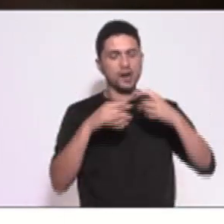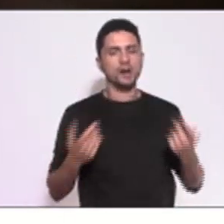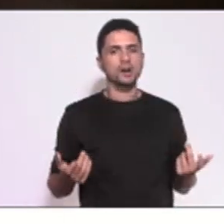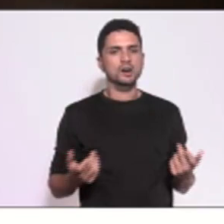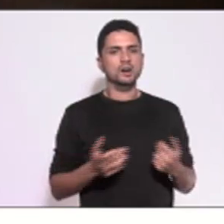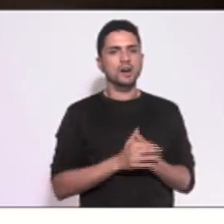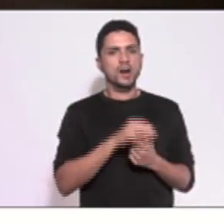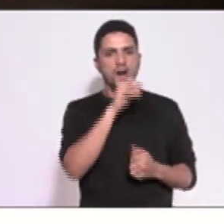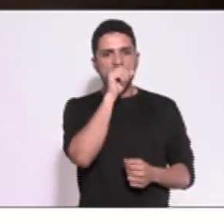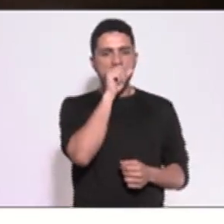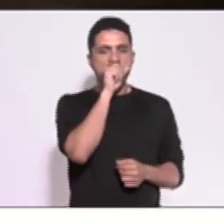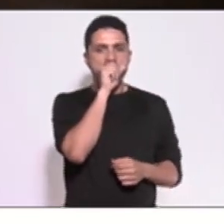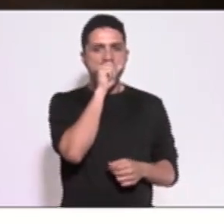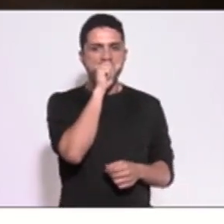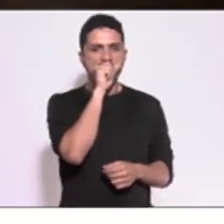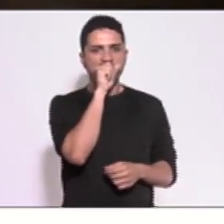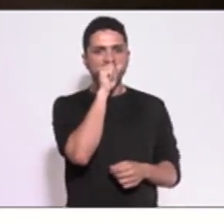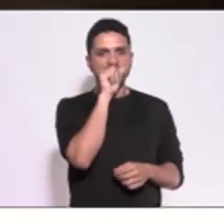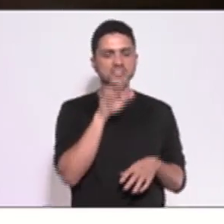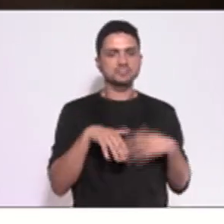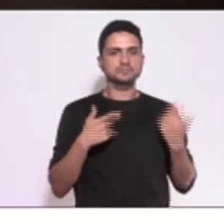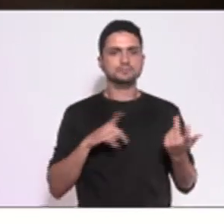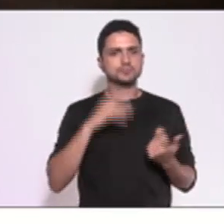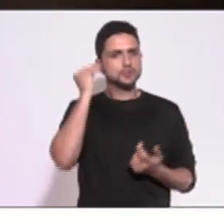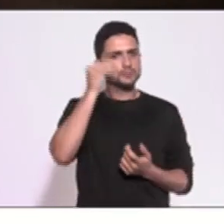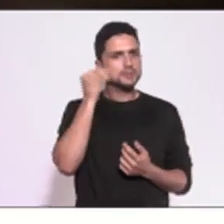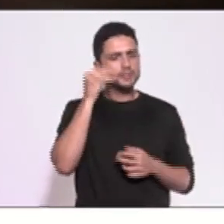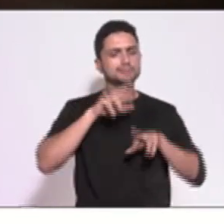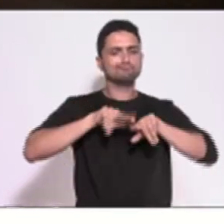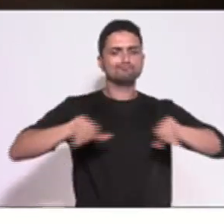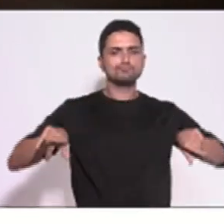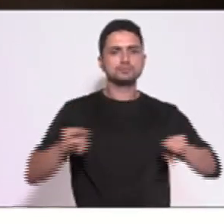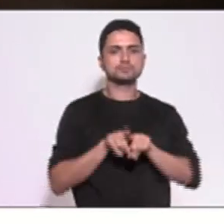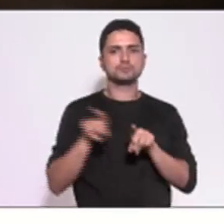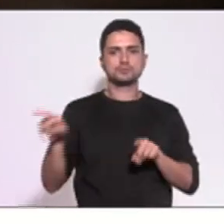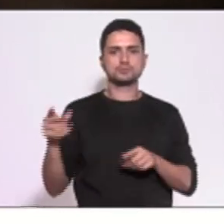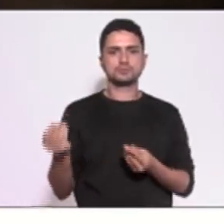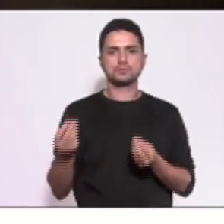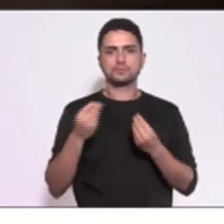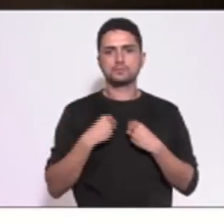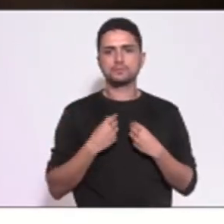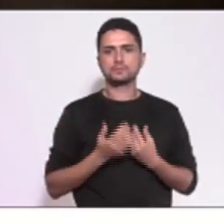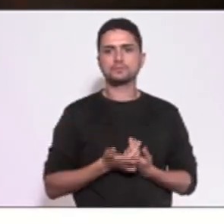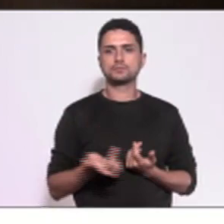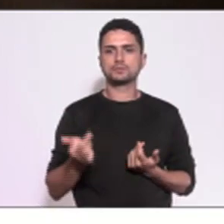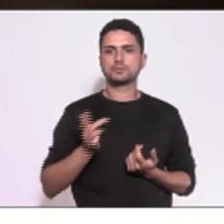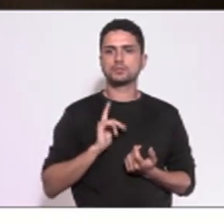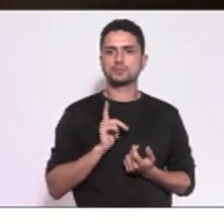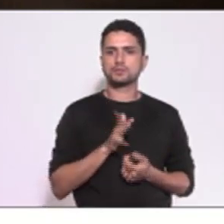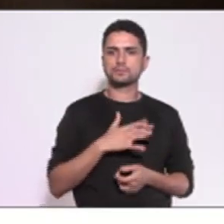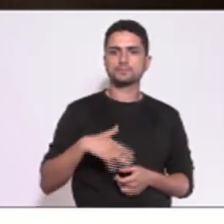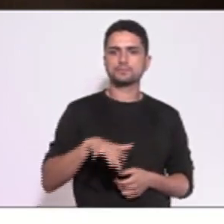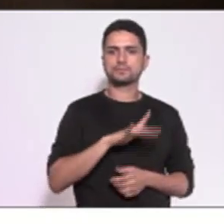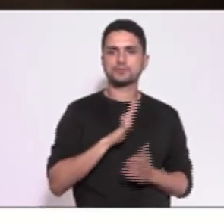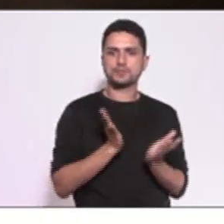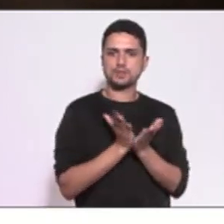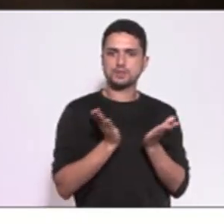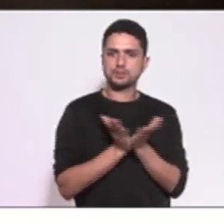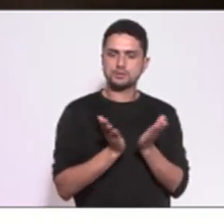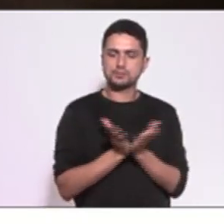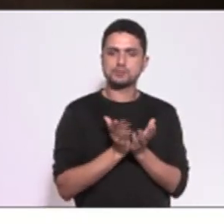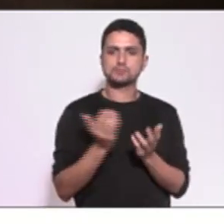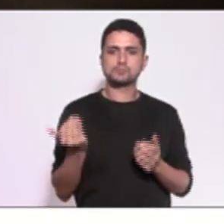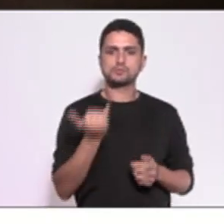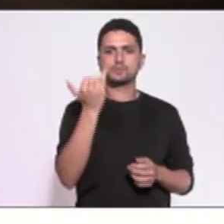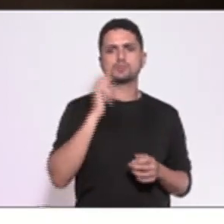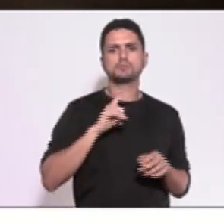Enfim, vivemos as experiências também que ele nos proporcionou de visitar os sítios cristãos importantes e muitas outras que poderíamos